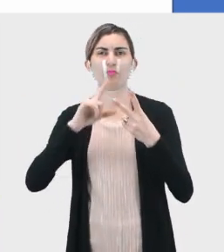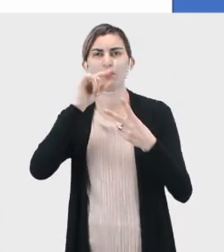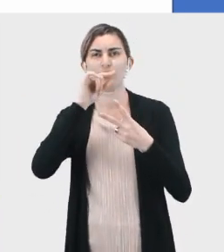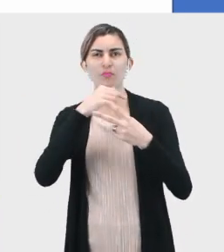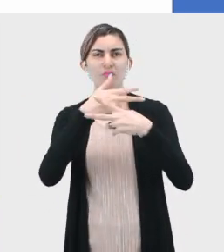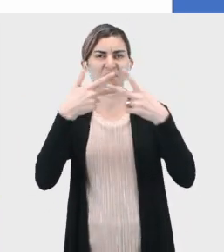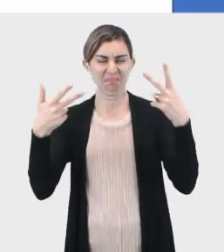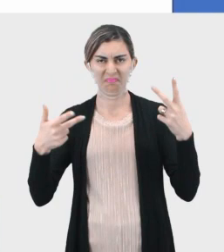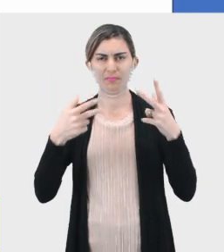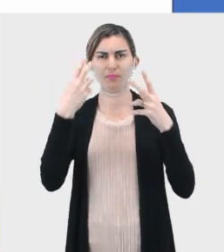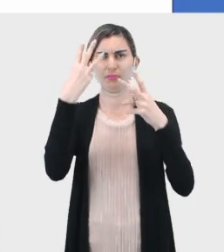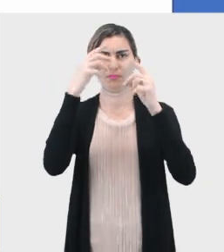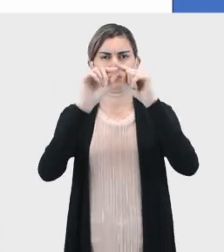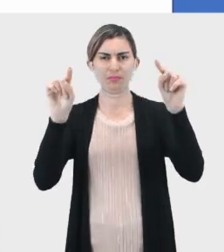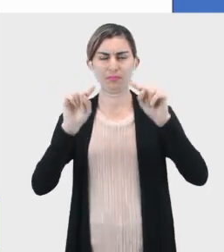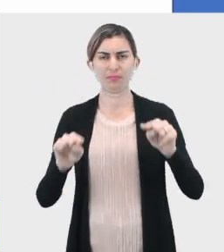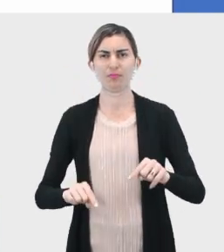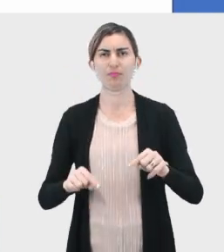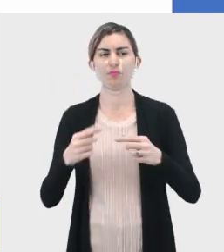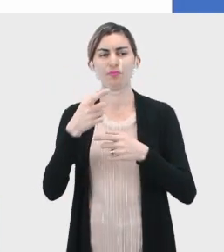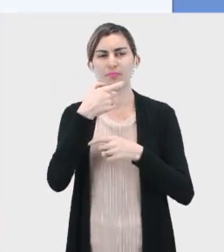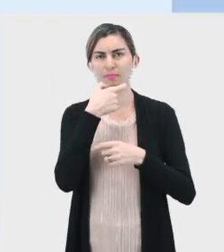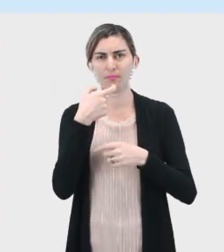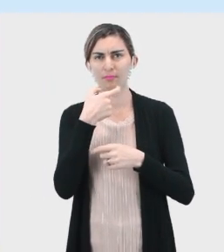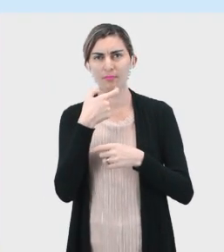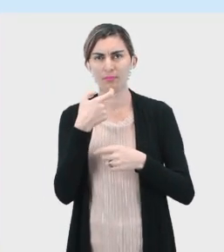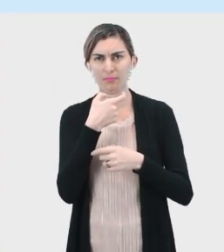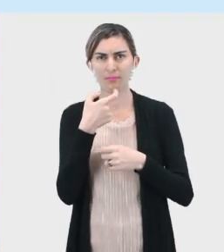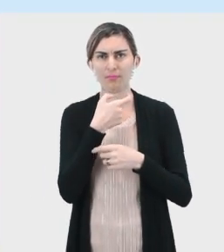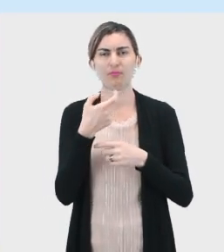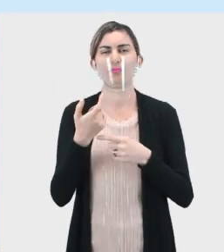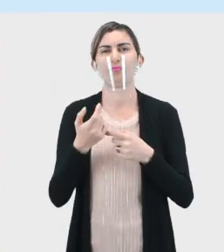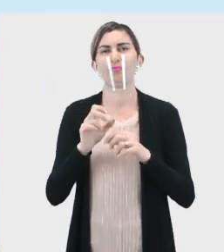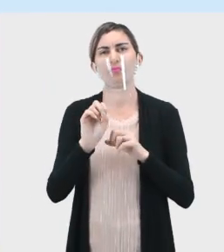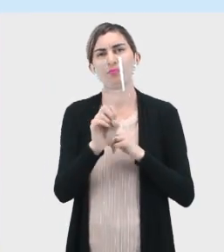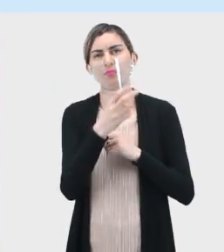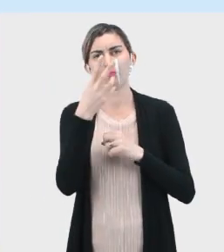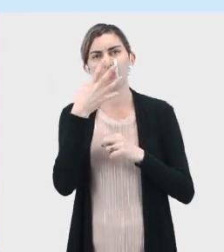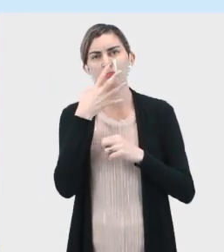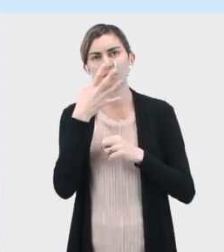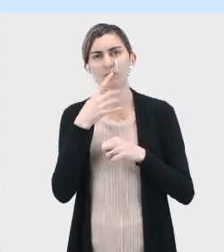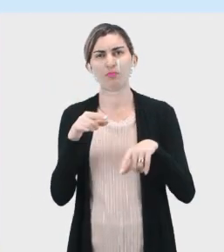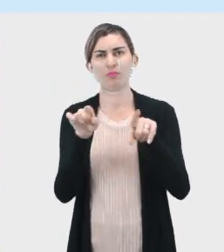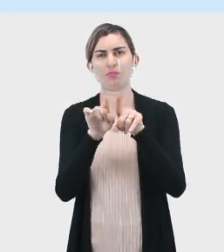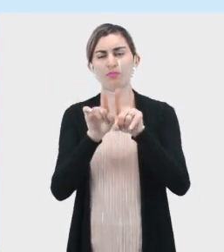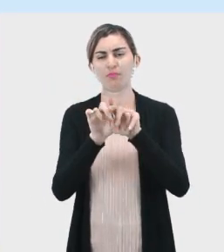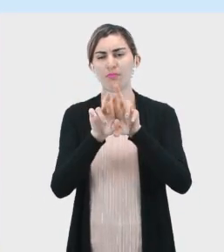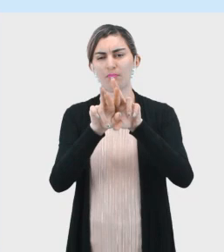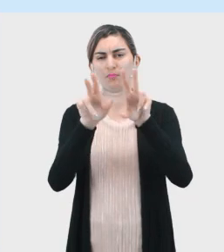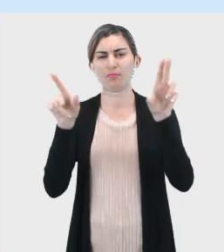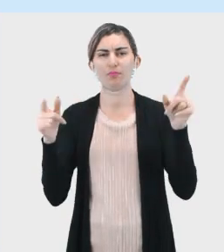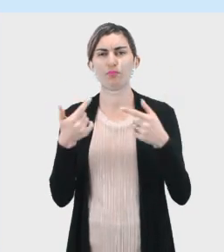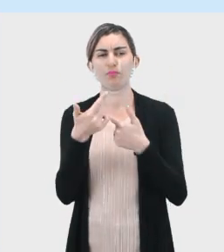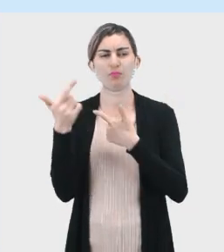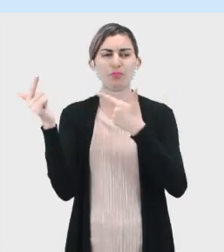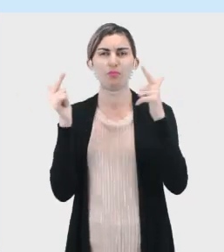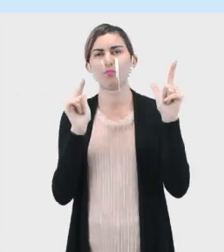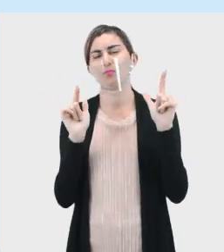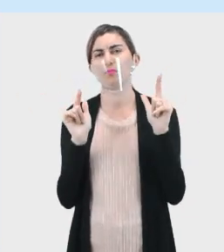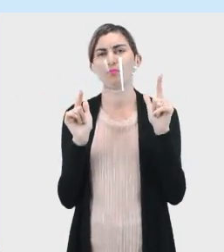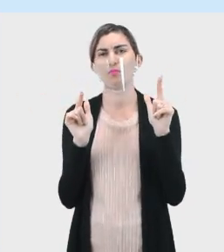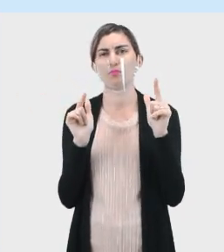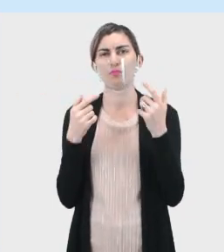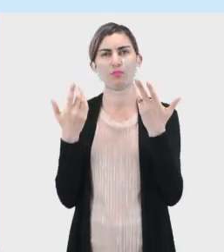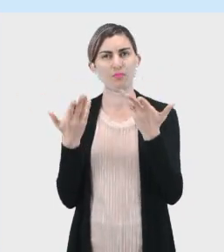e as 3 linhas aí em inglês. Pode ser de diversas outras